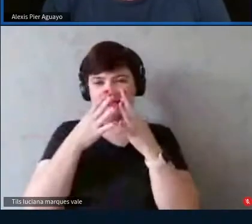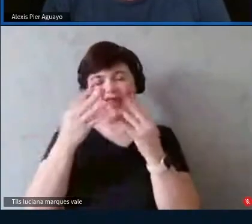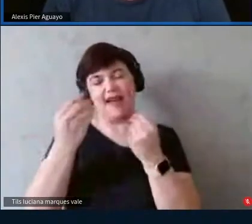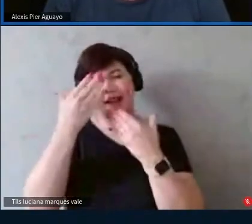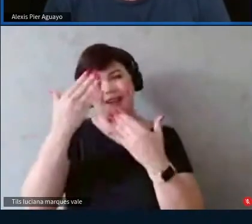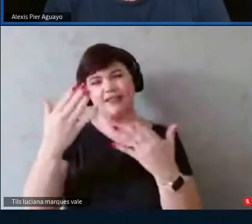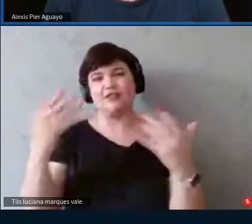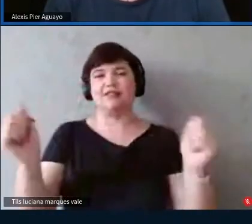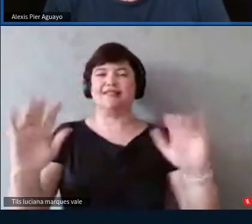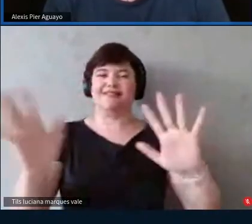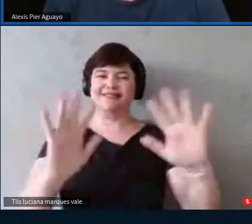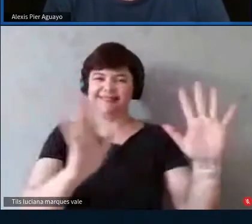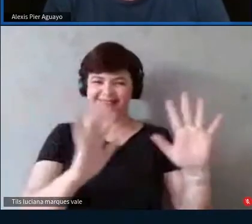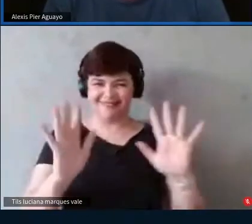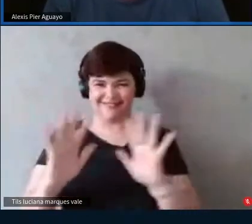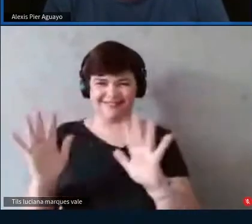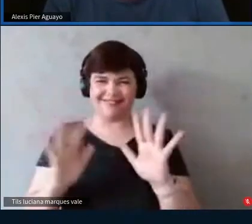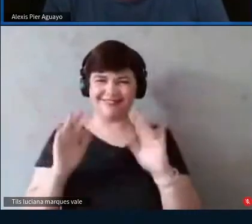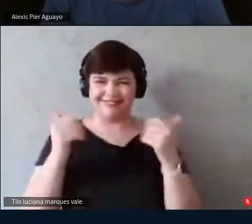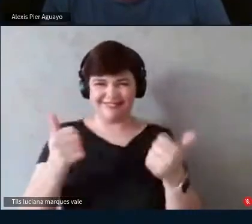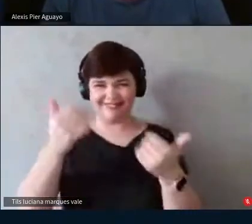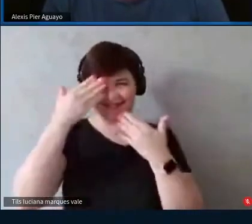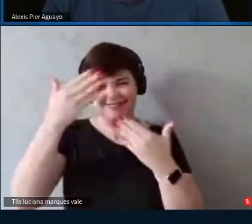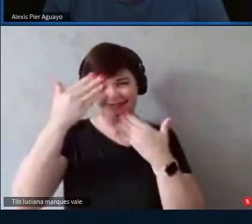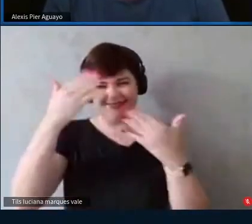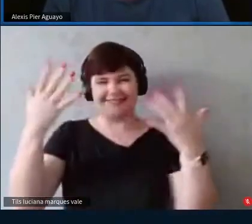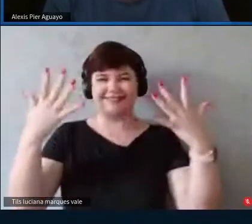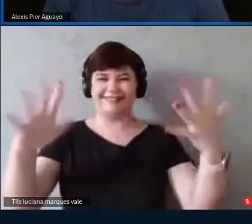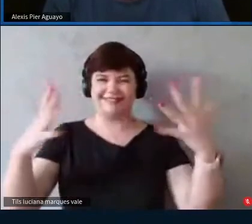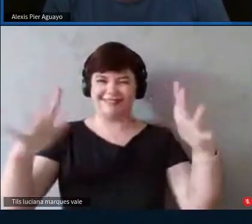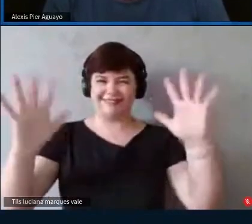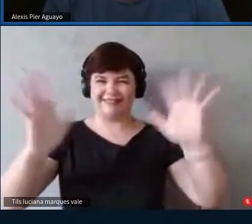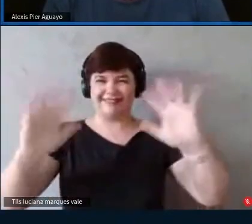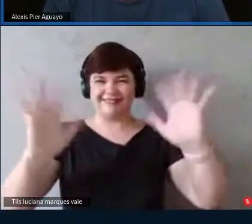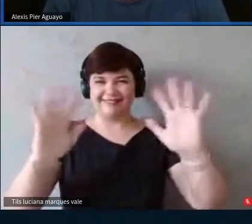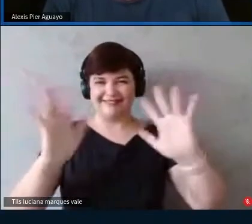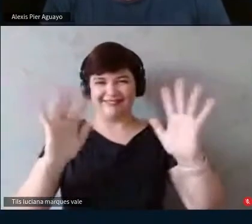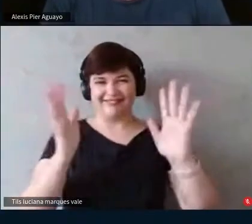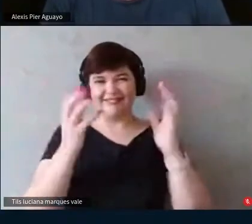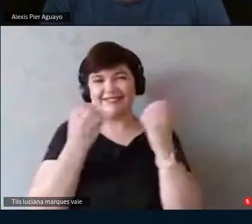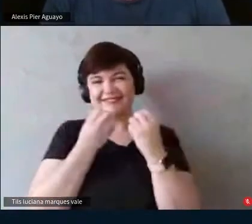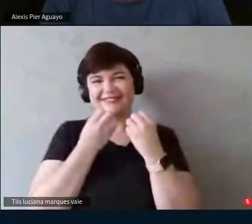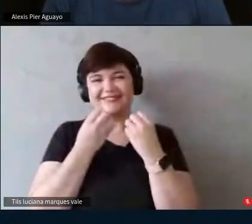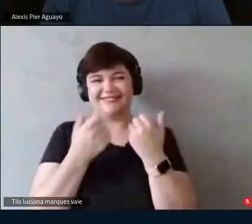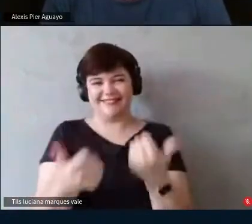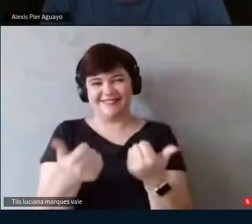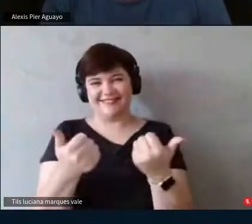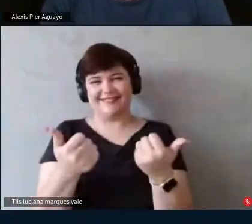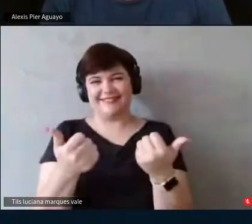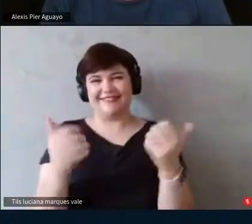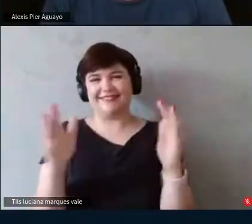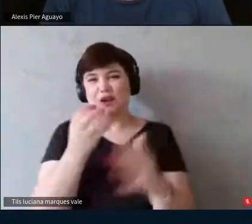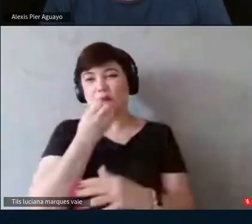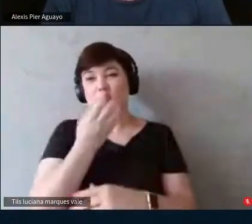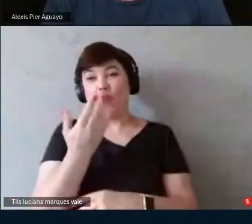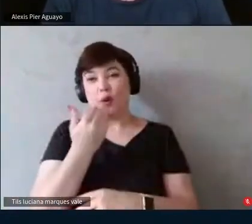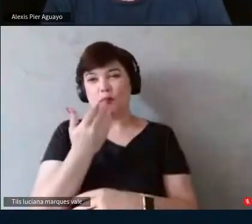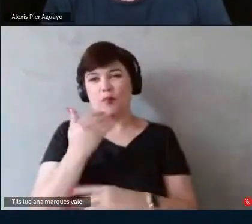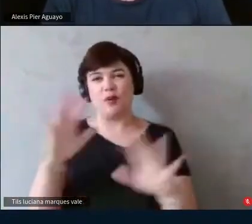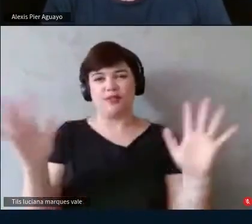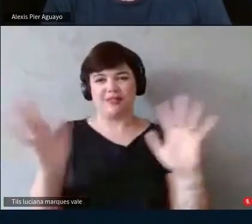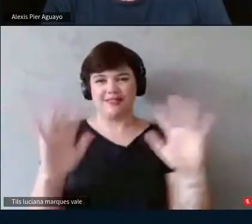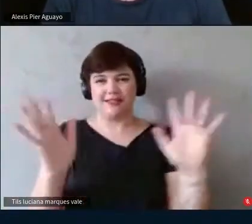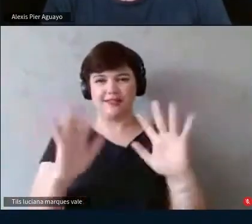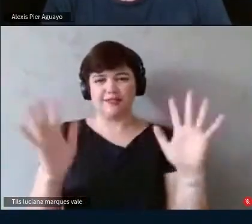mesmo, gente. Vocês são demais. Gente, obrigado, tá prestigiando. E agora, almoço para todos. Nossa, saudade